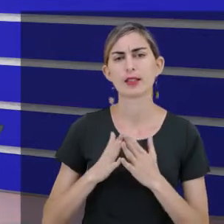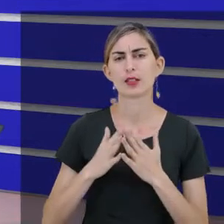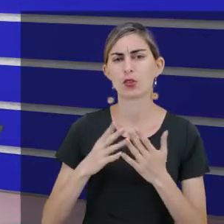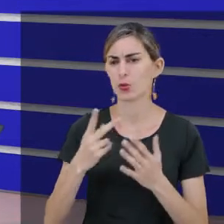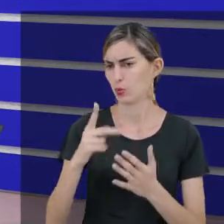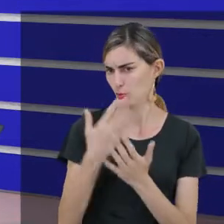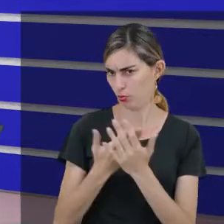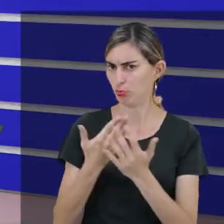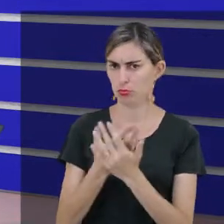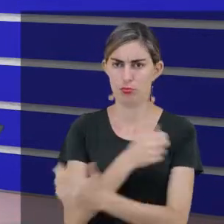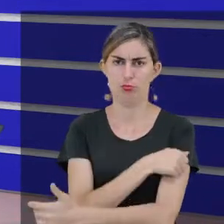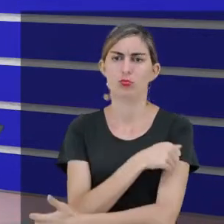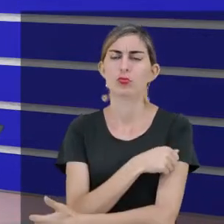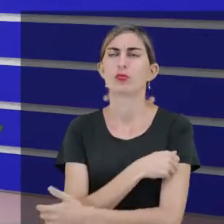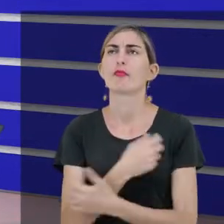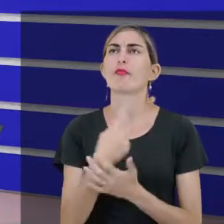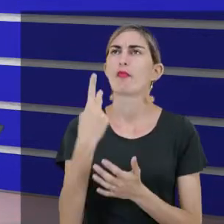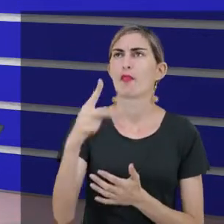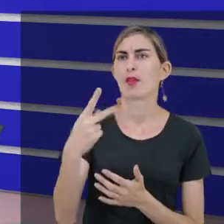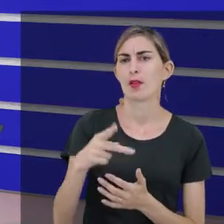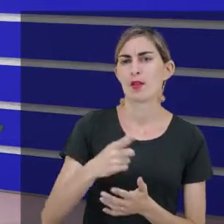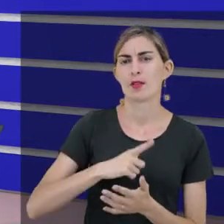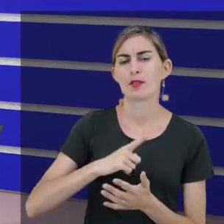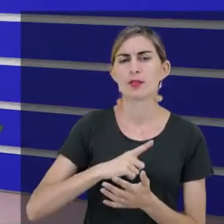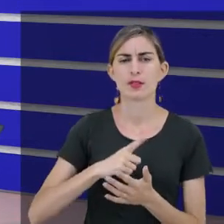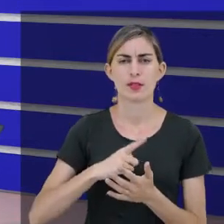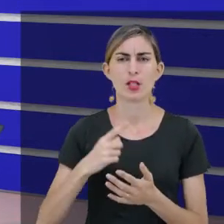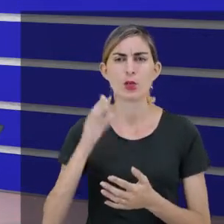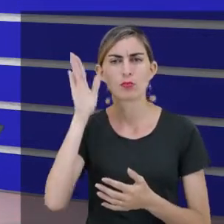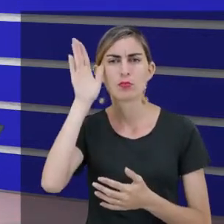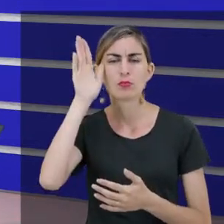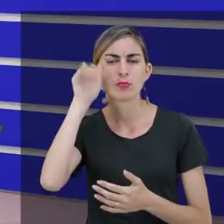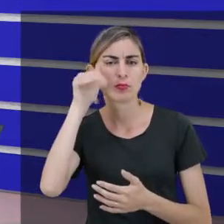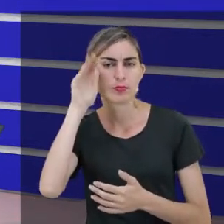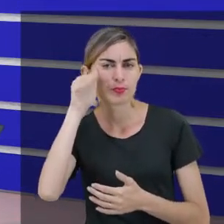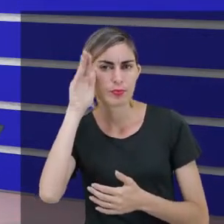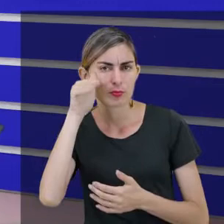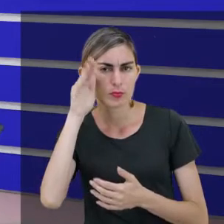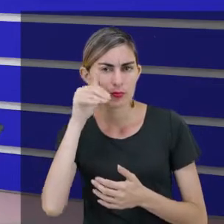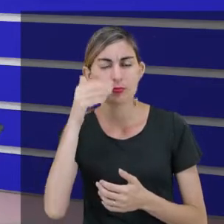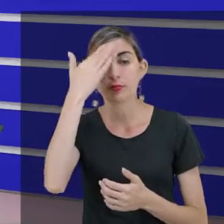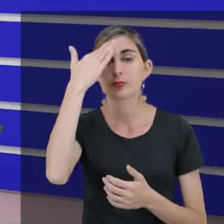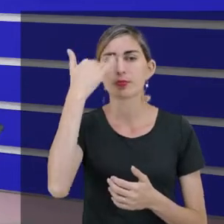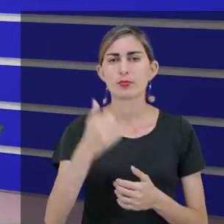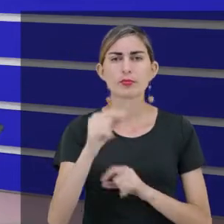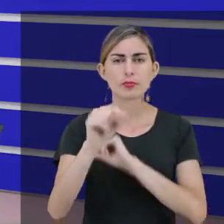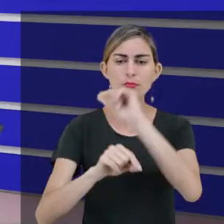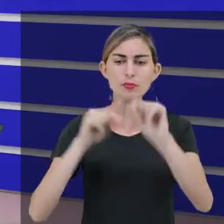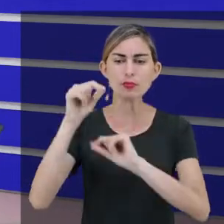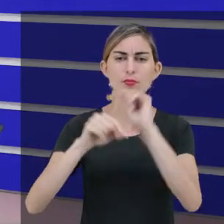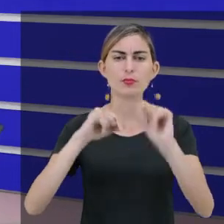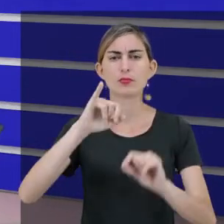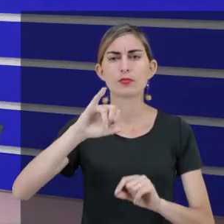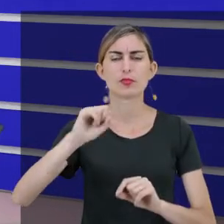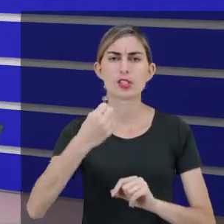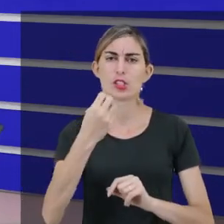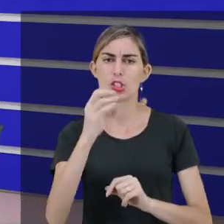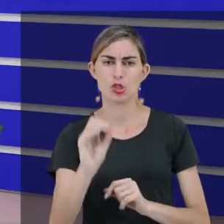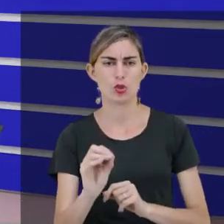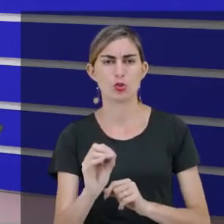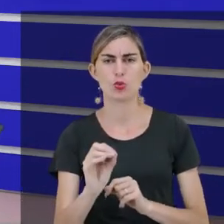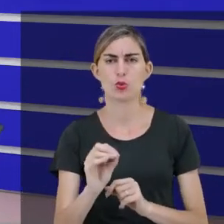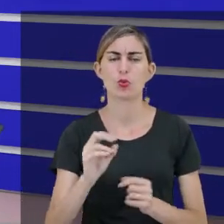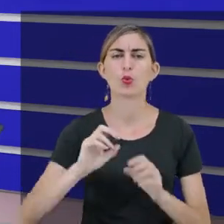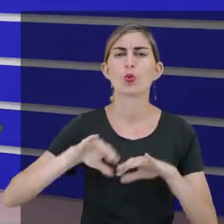os estudantes eles têm uma certa curiosidade, né, de saber o que é essa ISO, né?